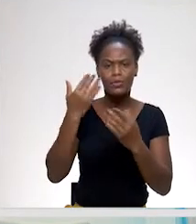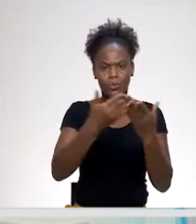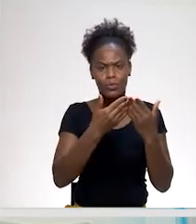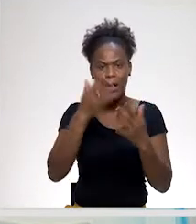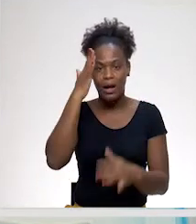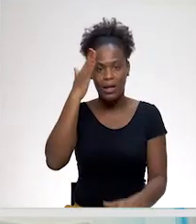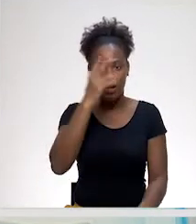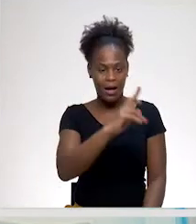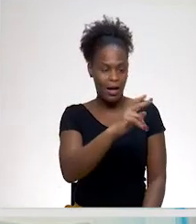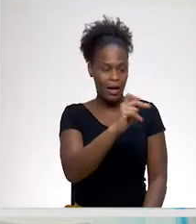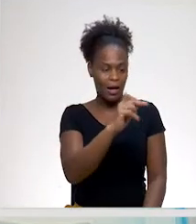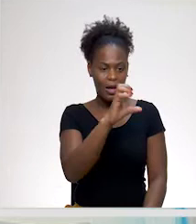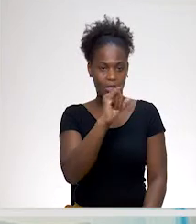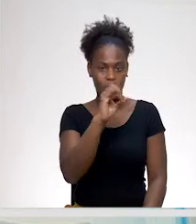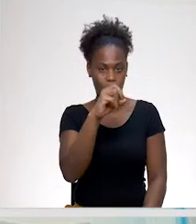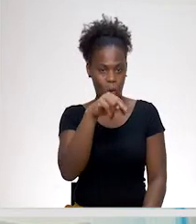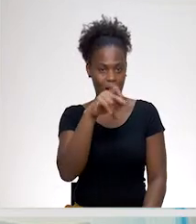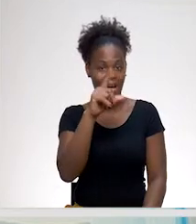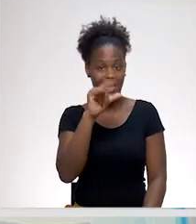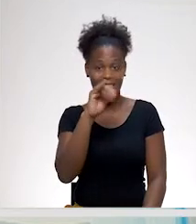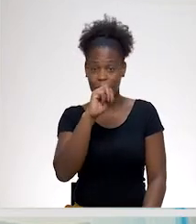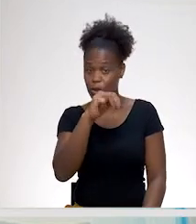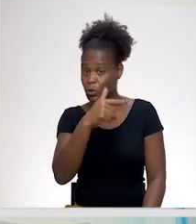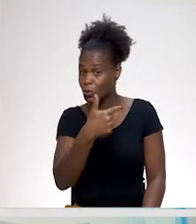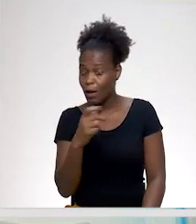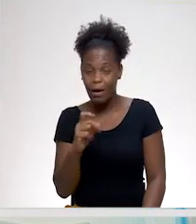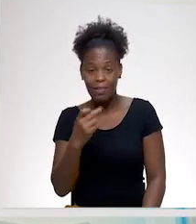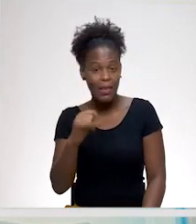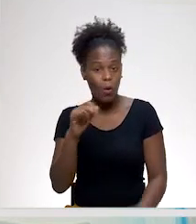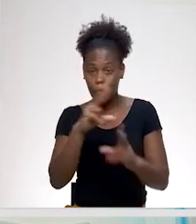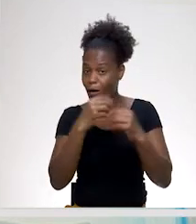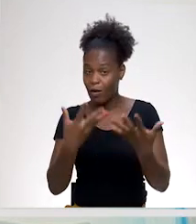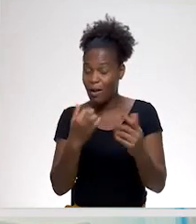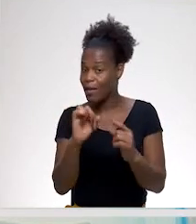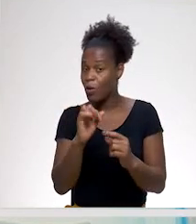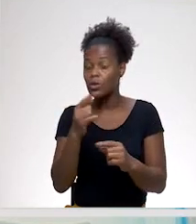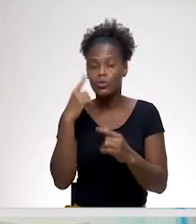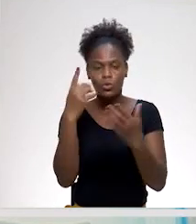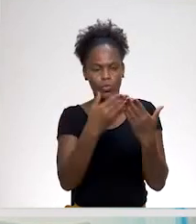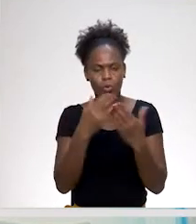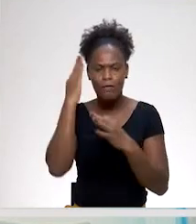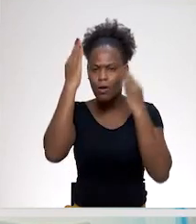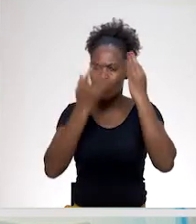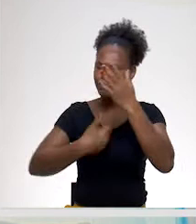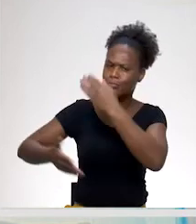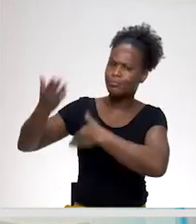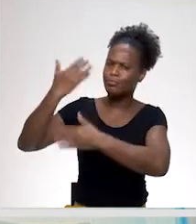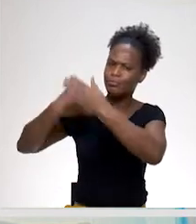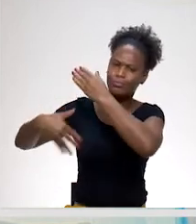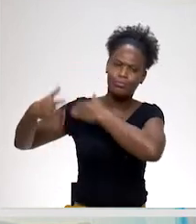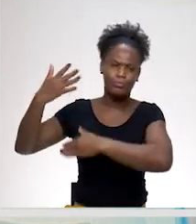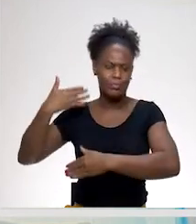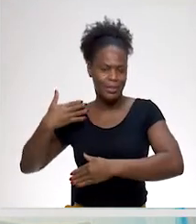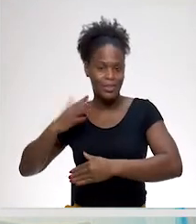o racionalismo, não é moderno. Já temos estudado filósofos desde a Antiguidade